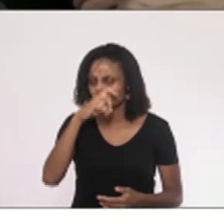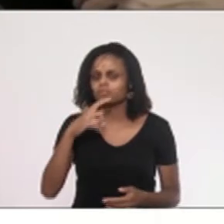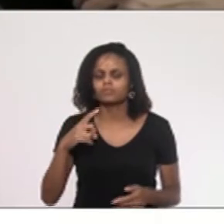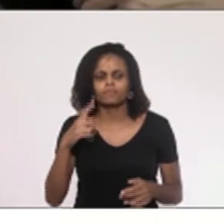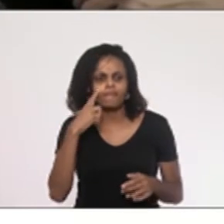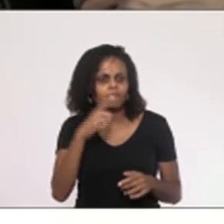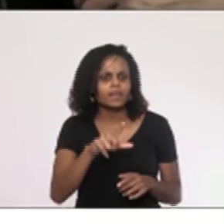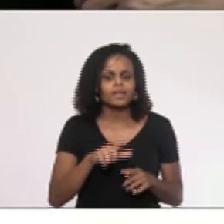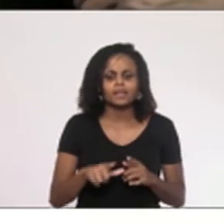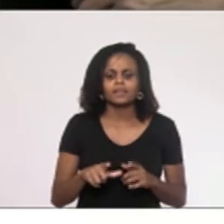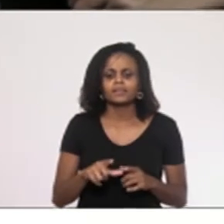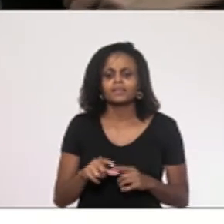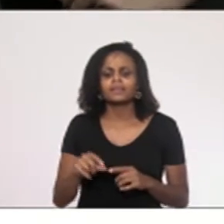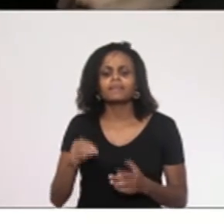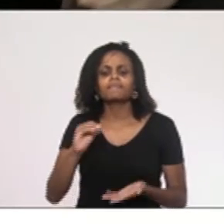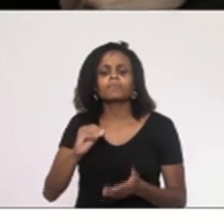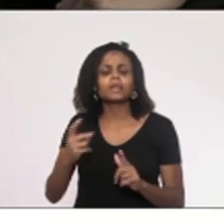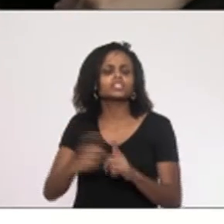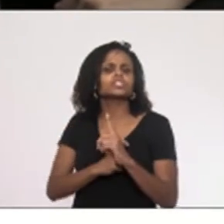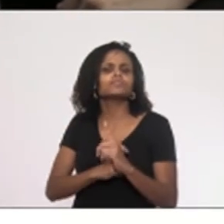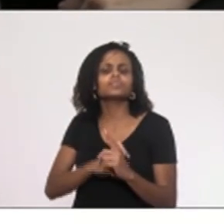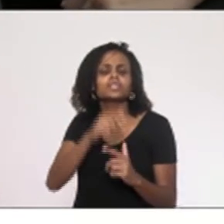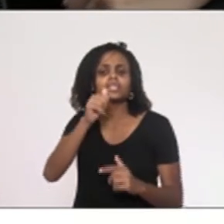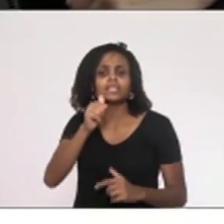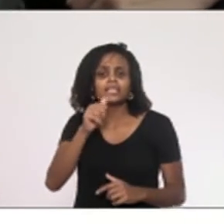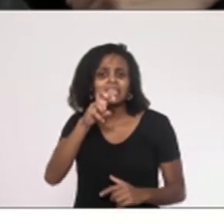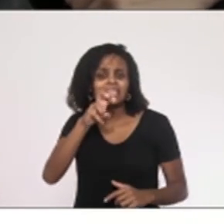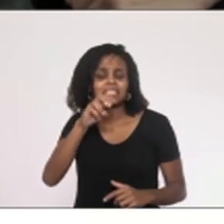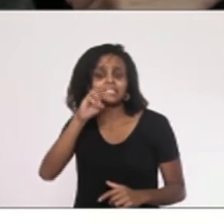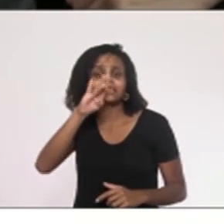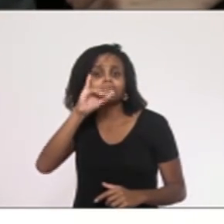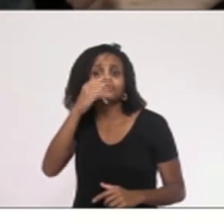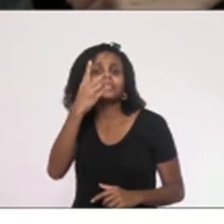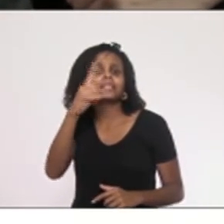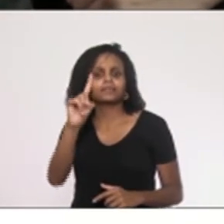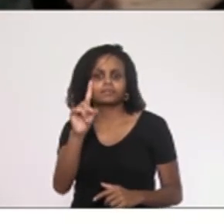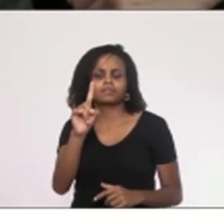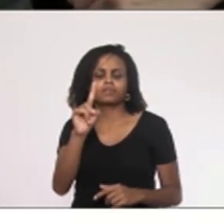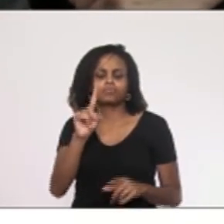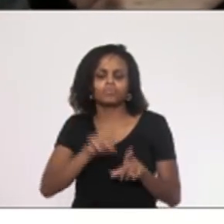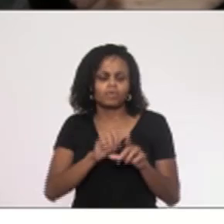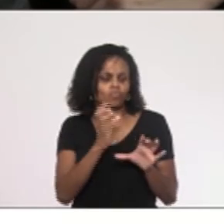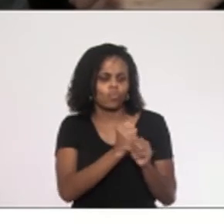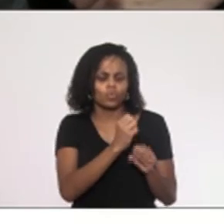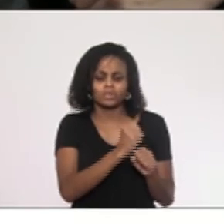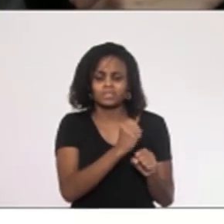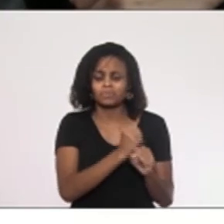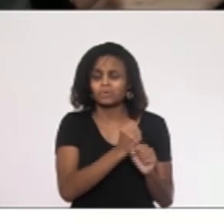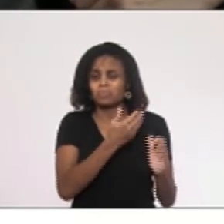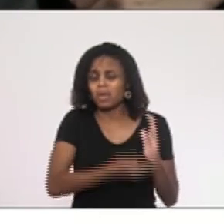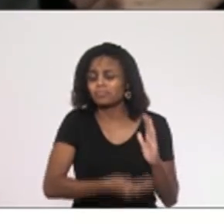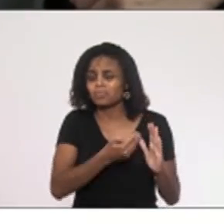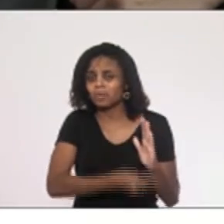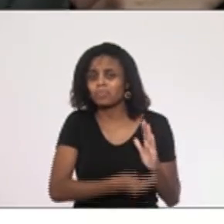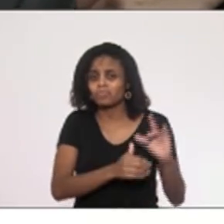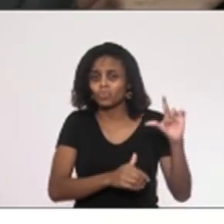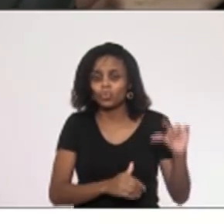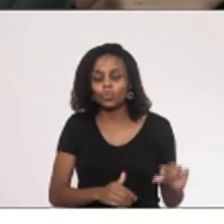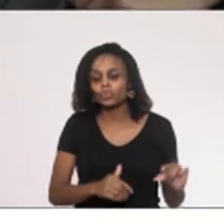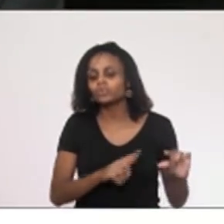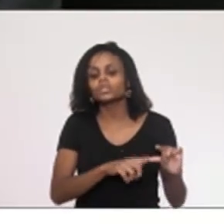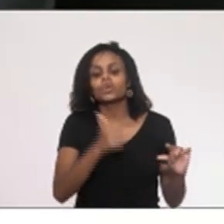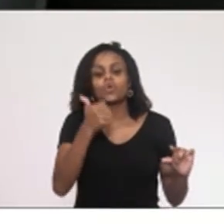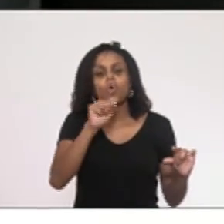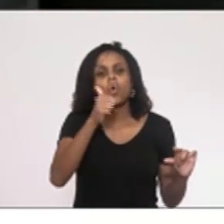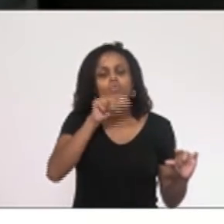com restos a pagar da ordem de 15 bilhões, como disse a deputada Marta Rocha, com um orçamento, ainda com déficit orçamentário da ordem de